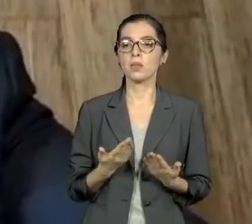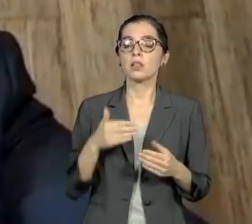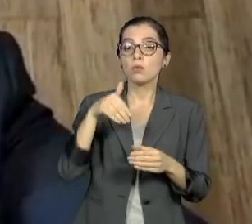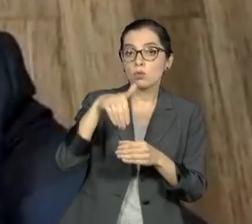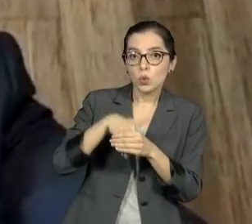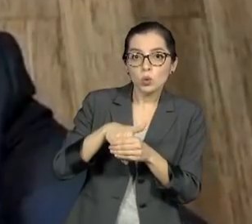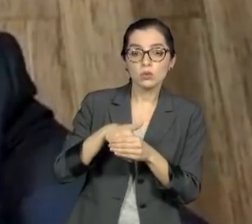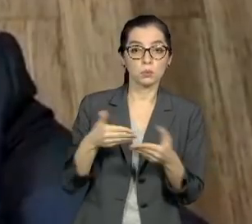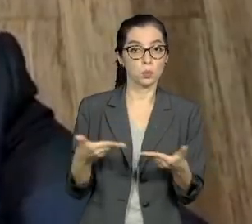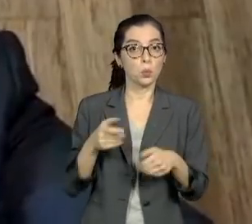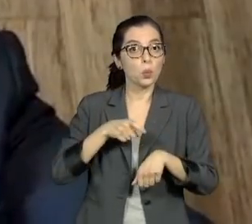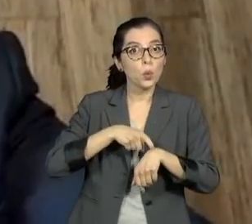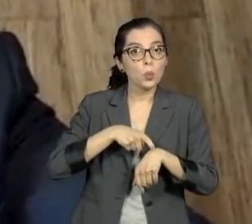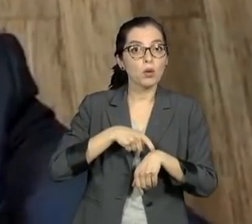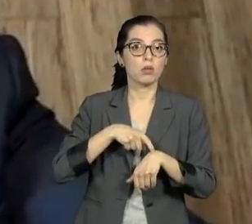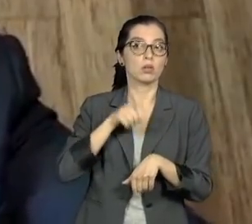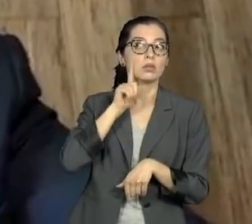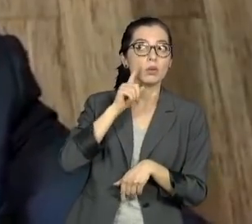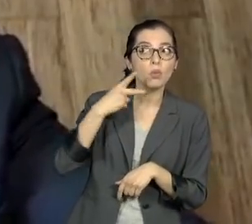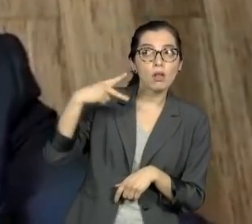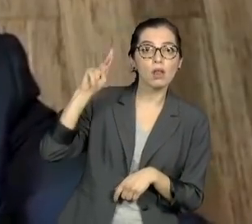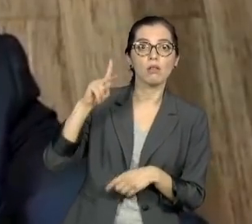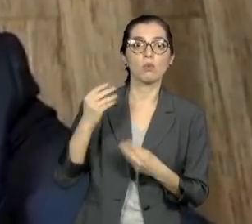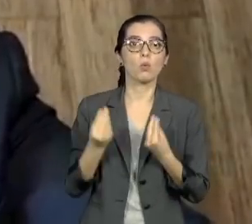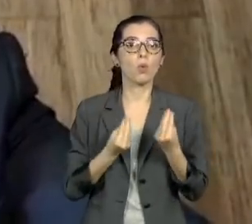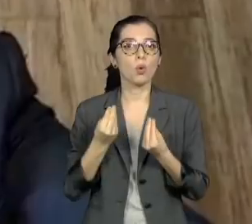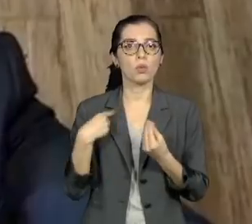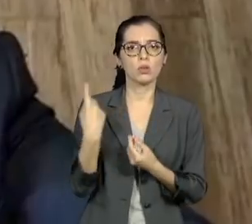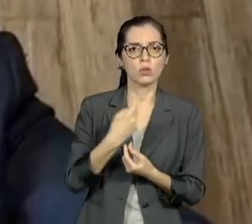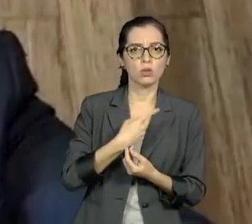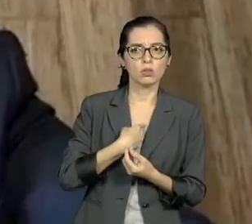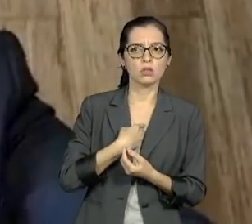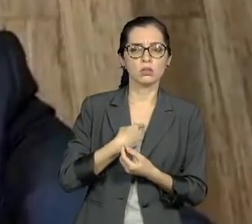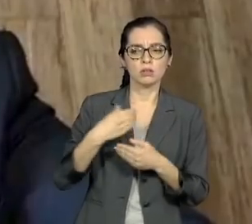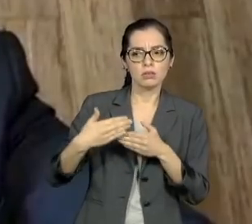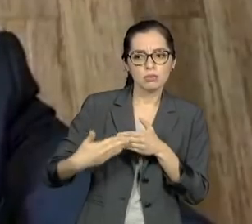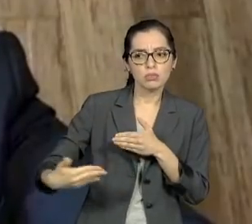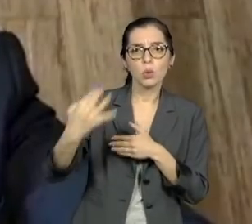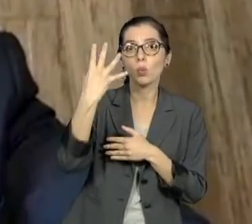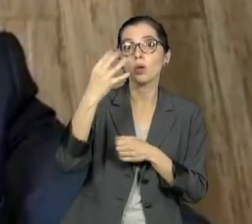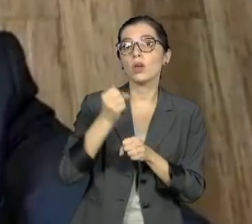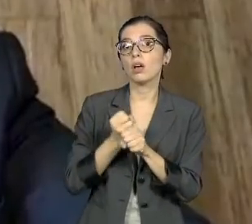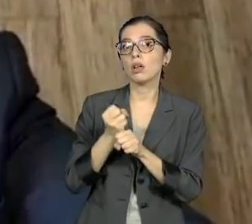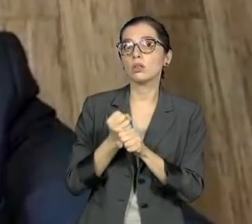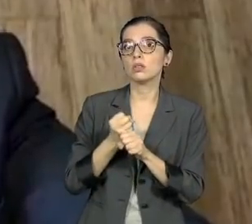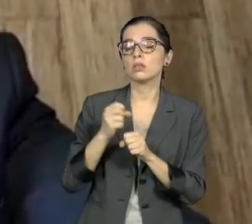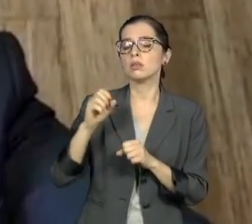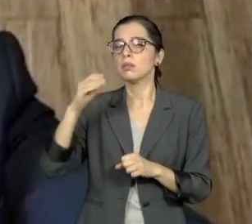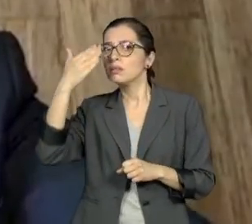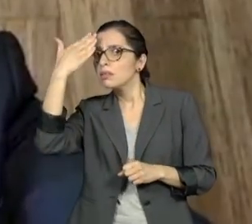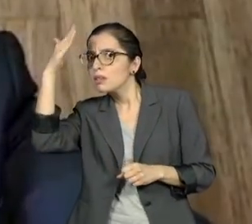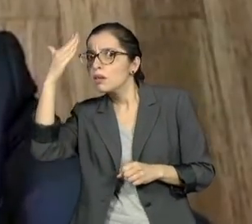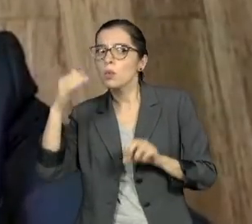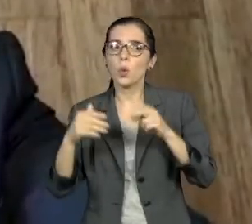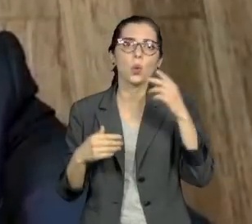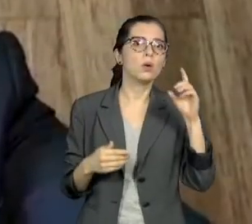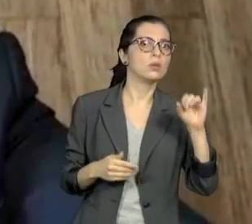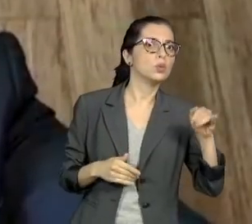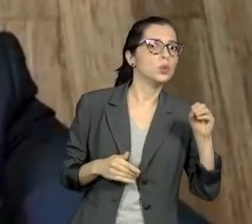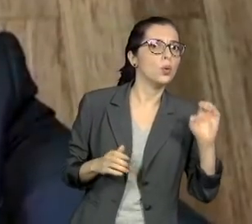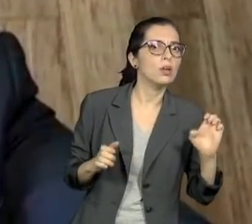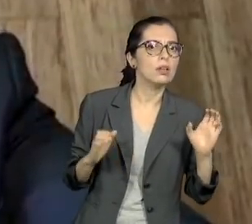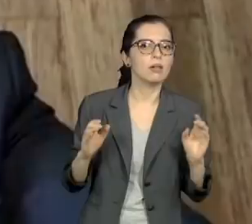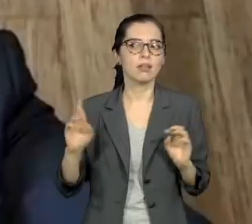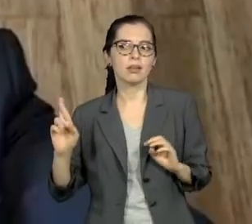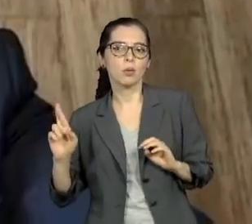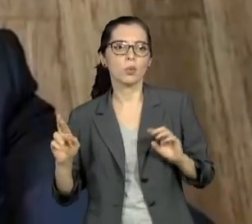central dessa eleição nos Estados Unidos é: queremos mais 4 anos do Trump ou não? Antes da pandemia, a opinião